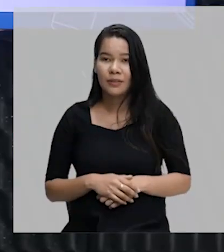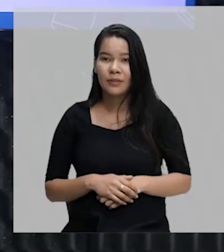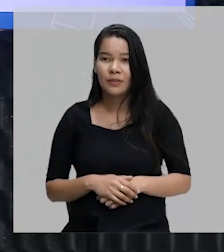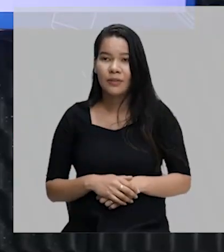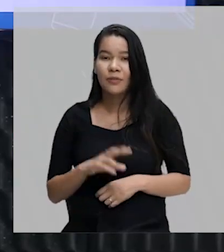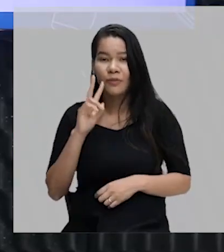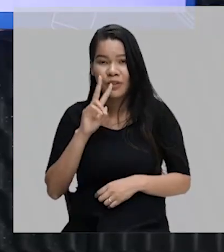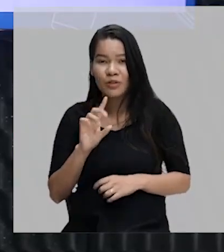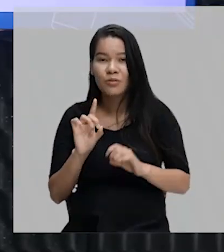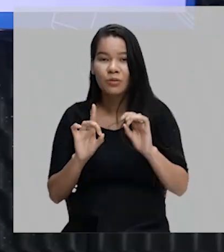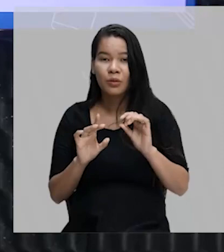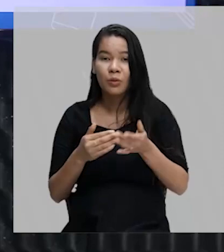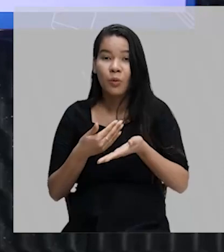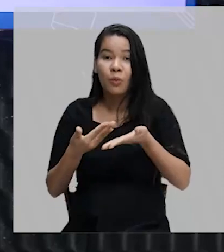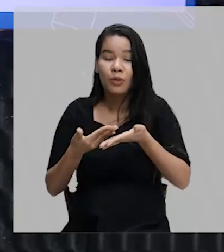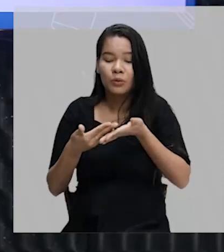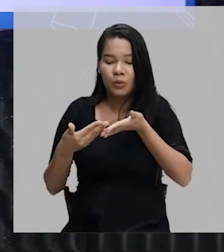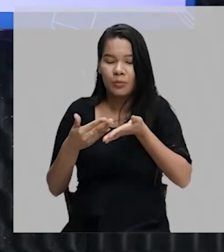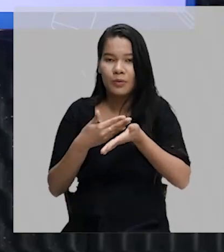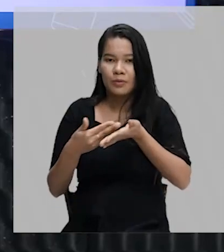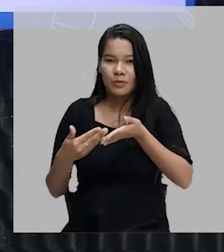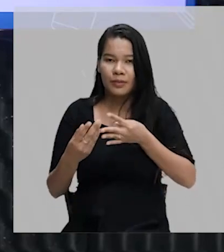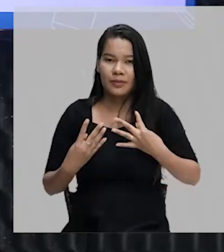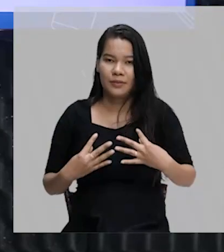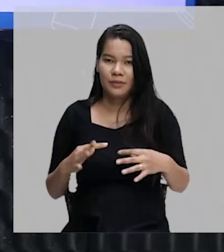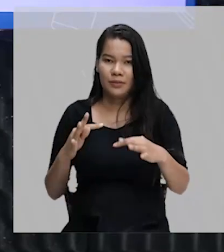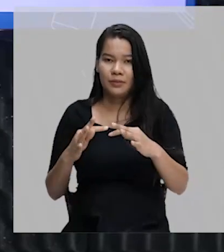da tecnologia. Então,